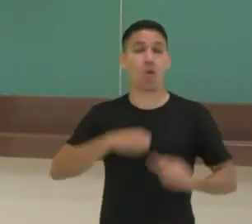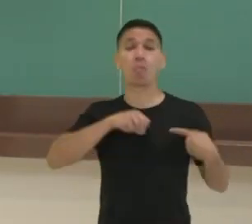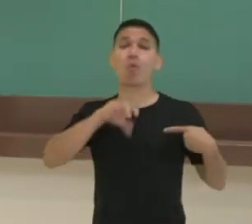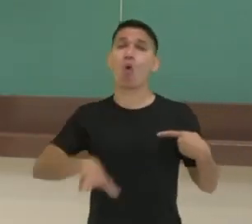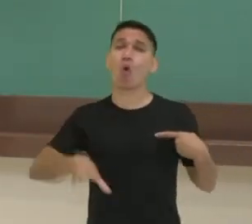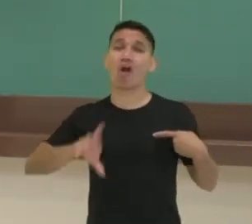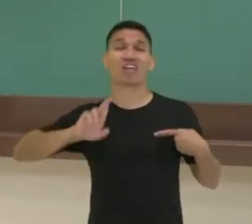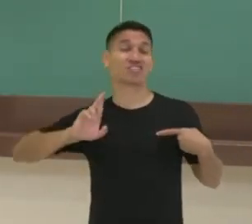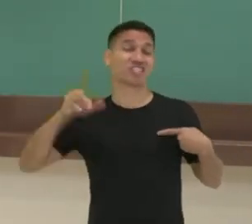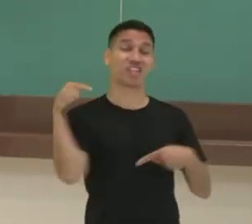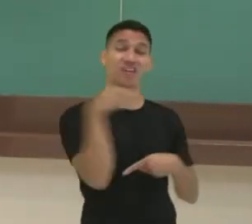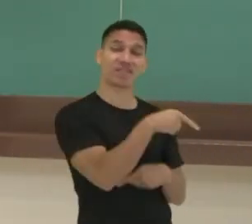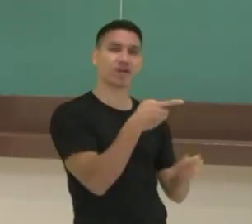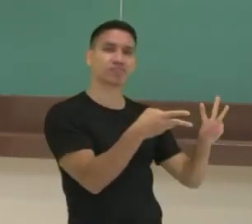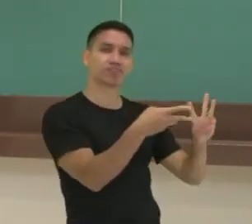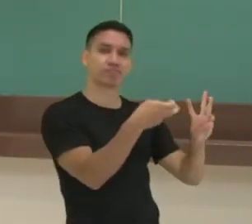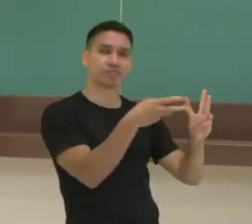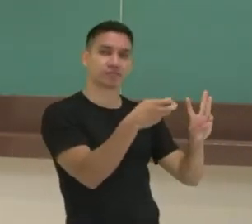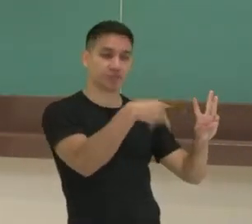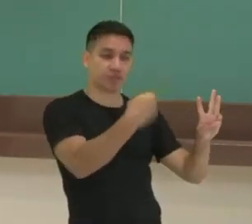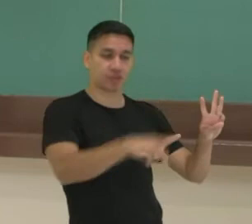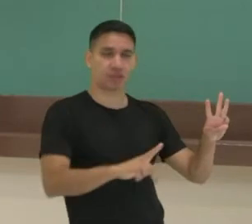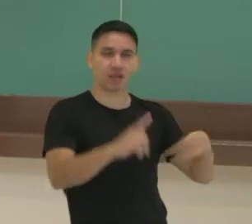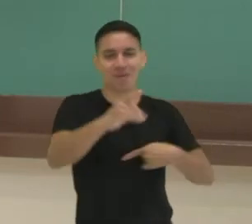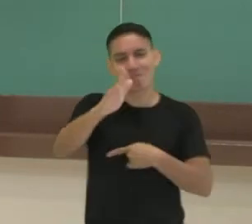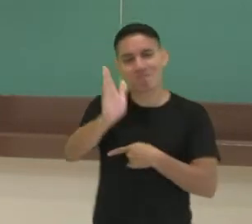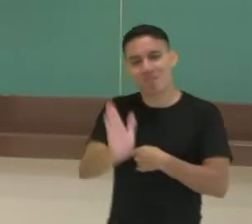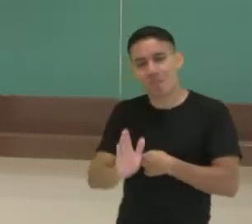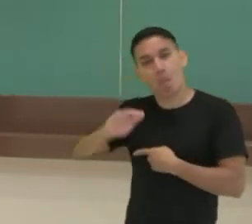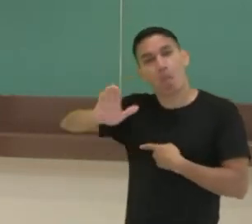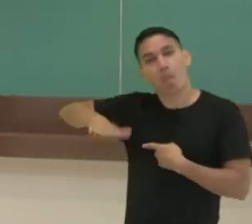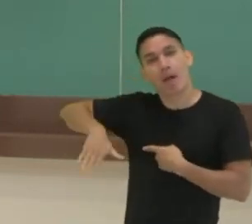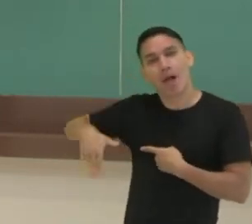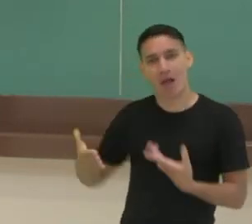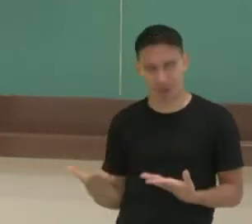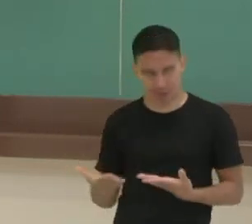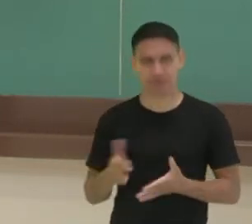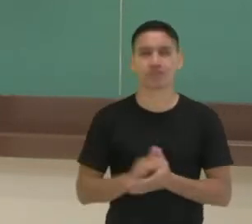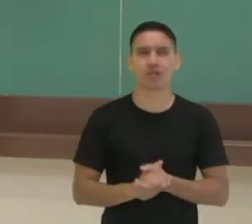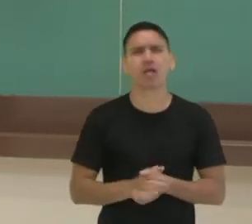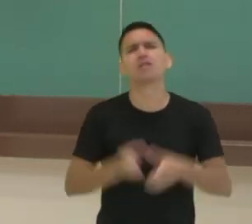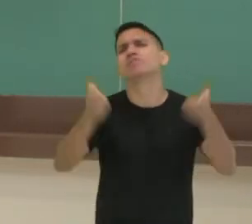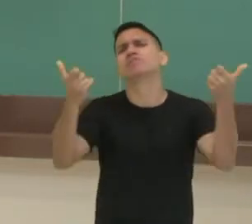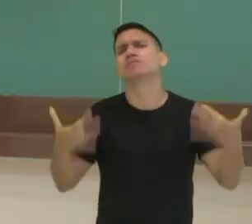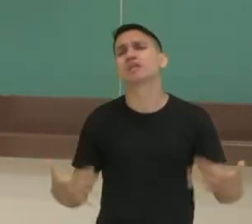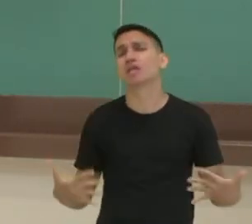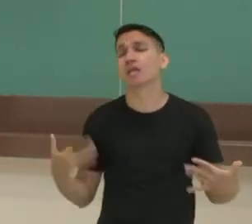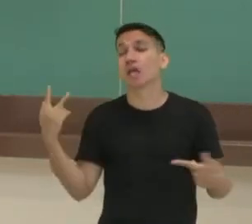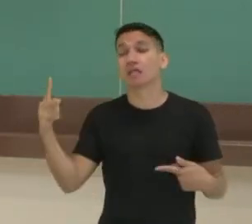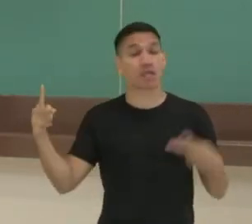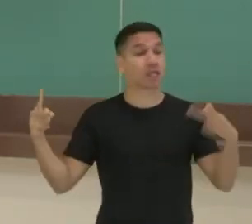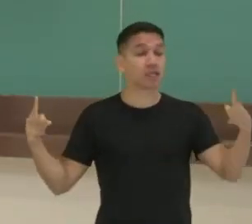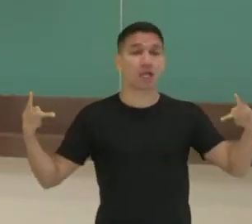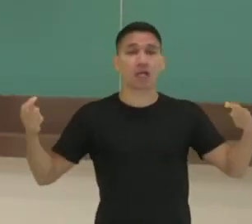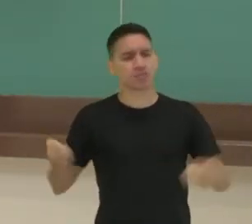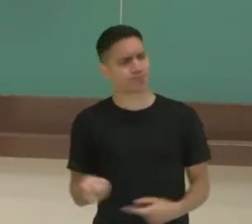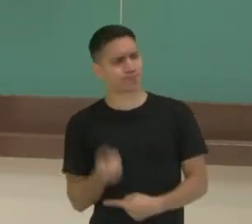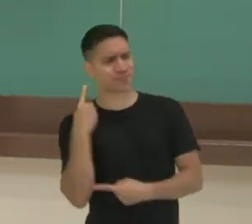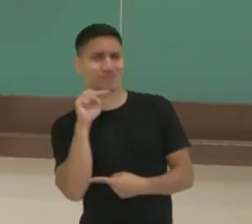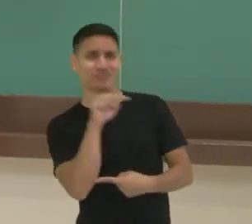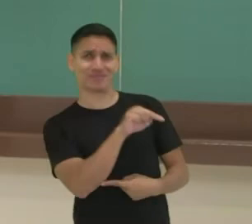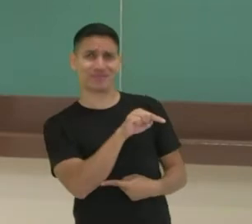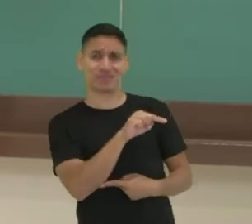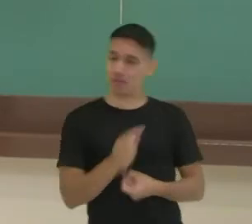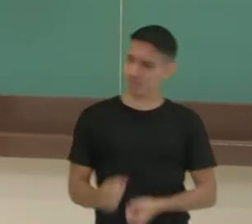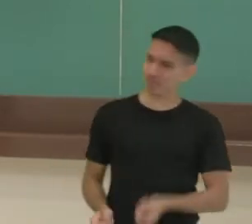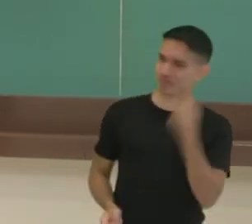dos povos indígenas que habitavam o litoral brasileiro. Comente ao menos uma impressão de cada povo a respeito